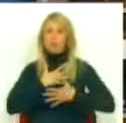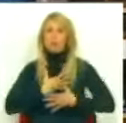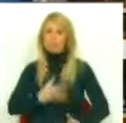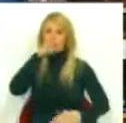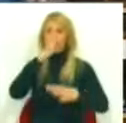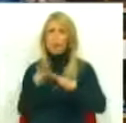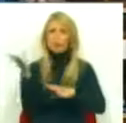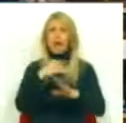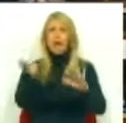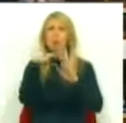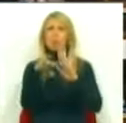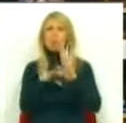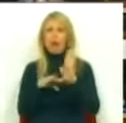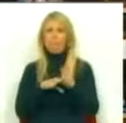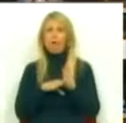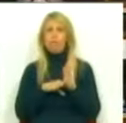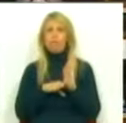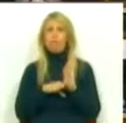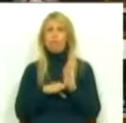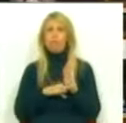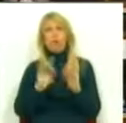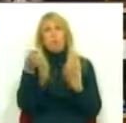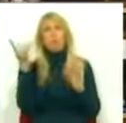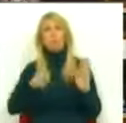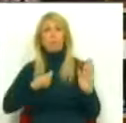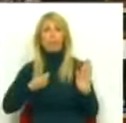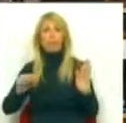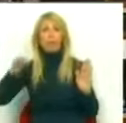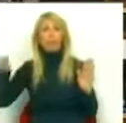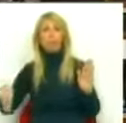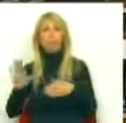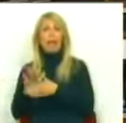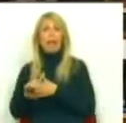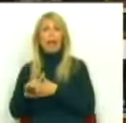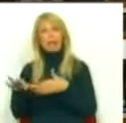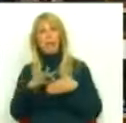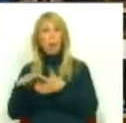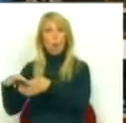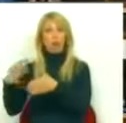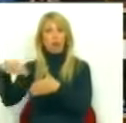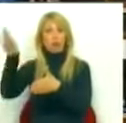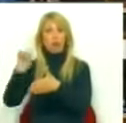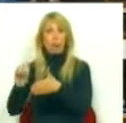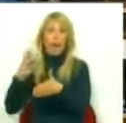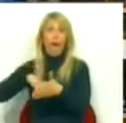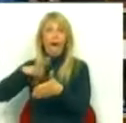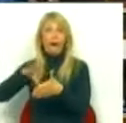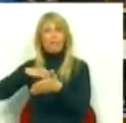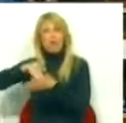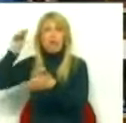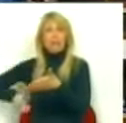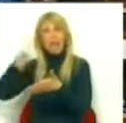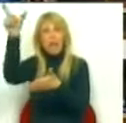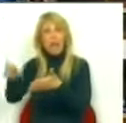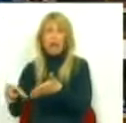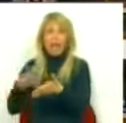a este programa do que a preocupar-se em assinar a tal carta que o líder do Partido Socialista tanto queria ver subscrita